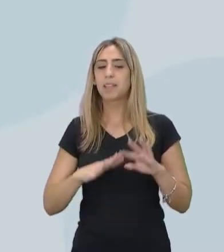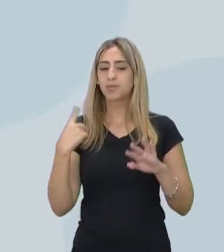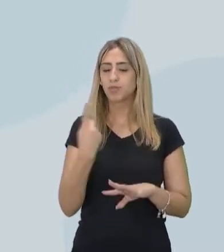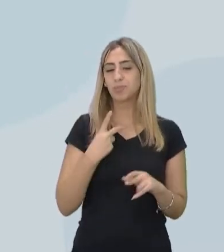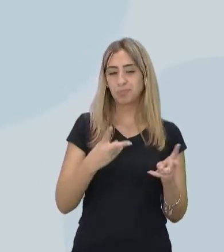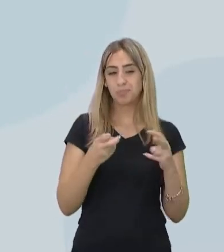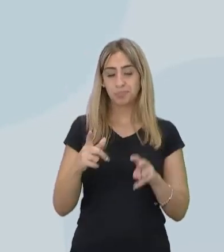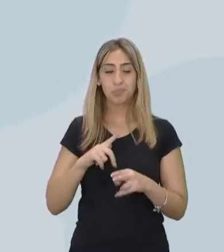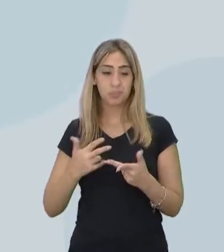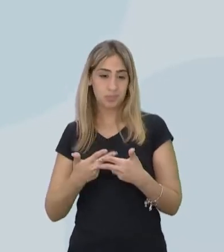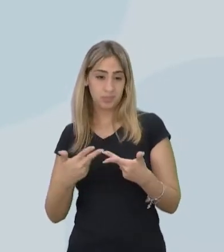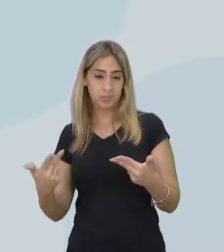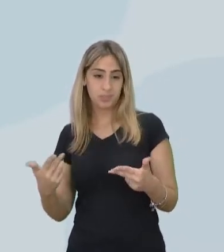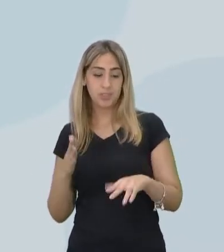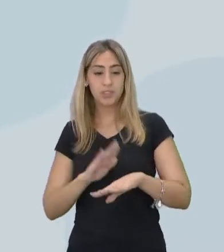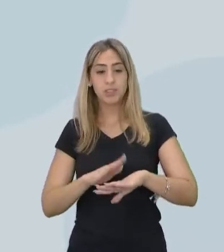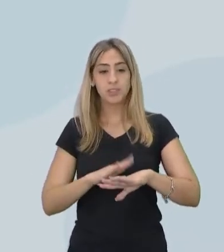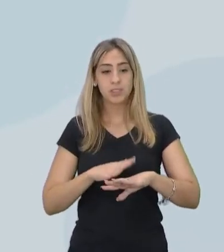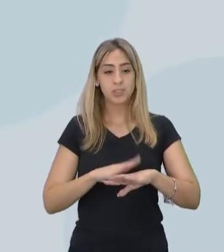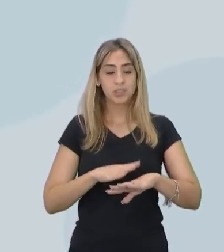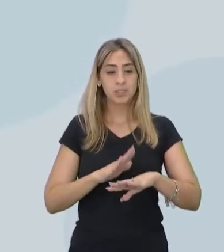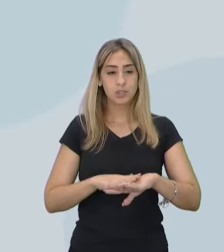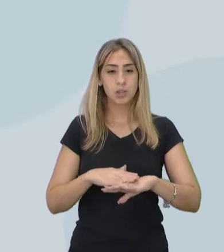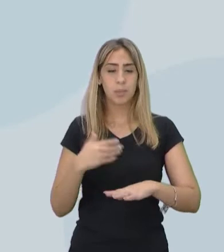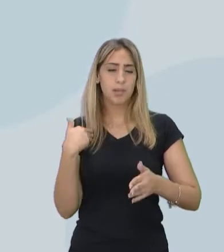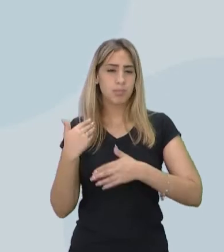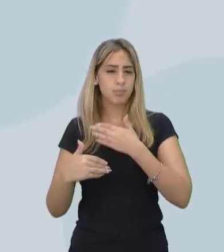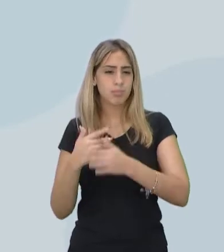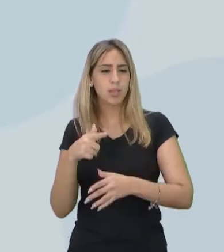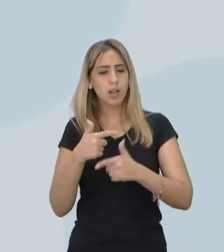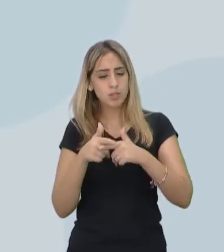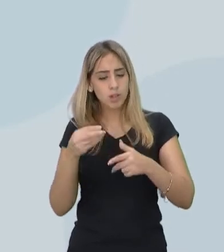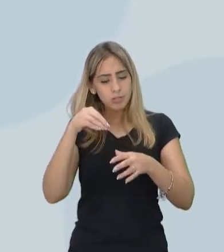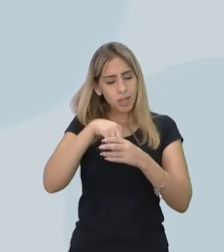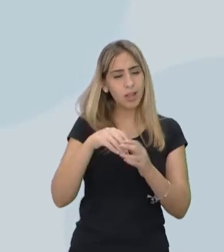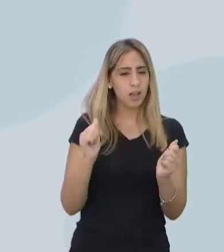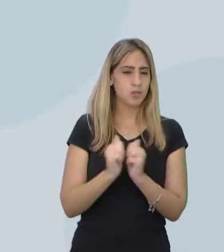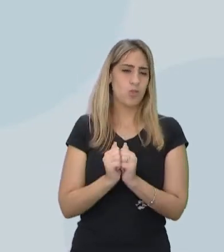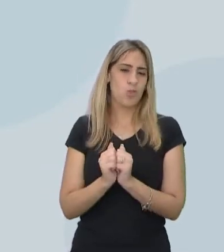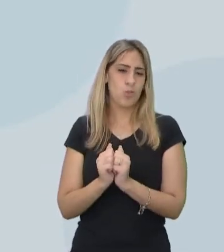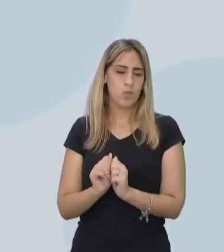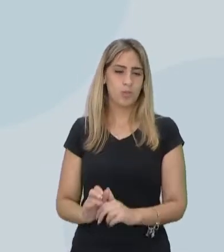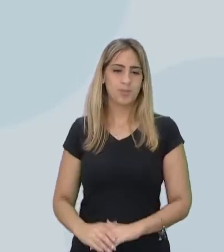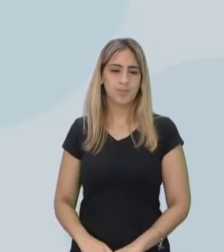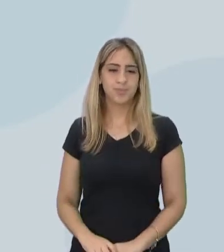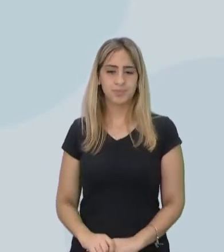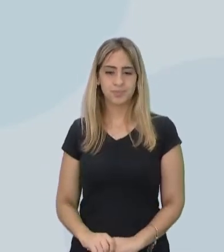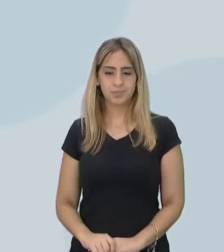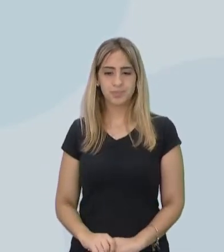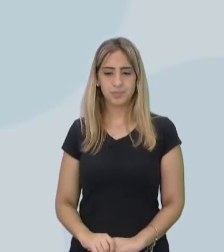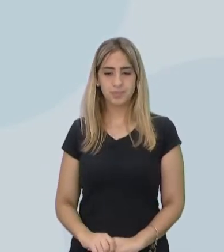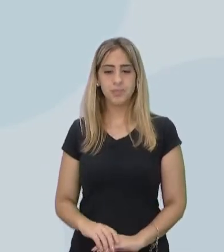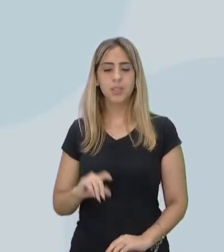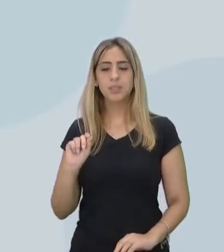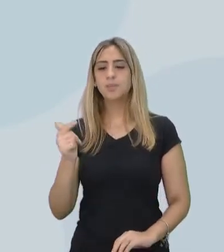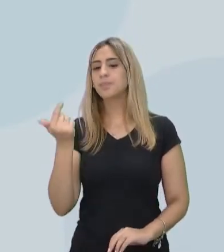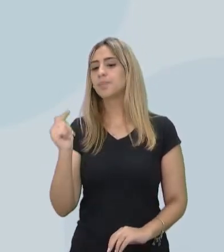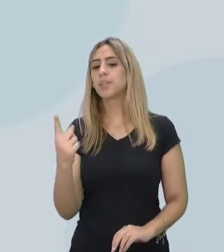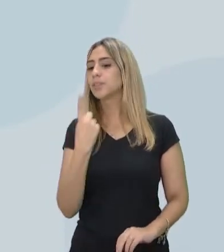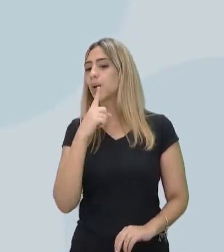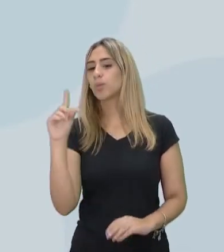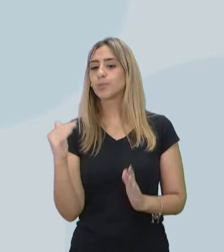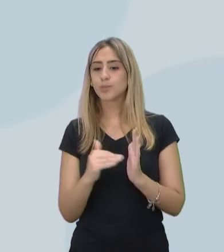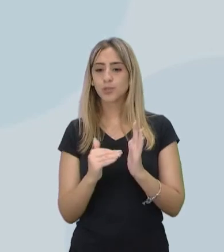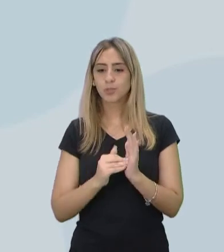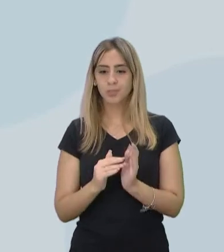que existe uma coisa que nós chamamos de locus, que a sorte tá lá dentro também. Certo. Tá? O que mais? Mais uma? Só mais uma.